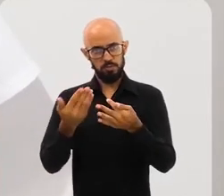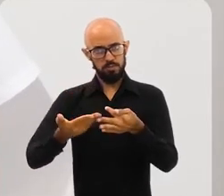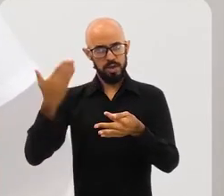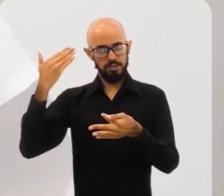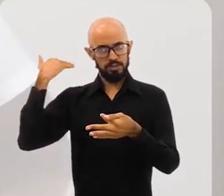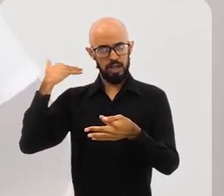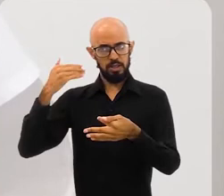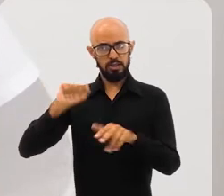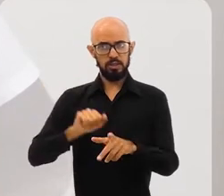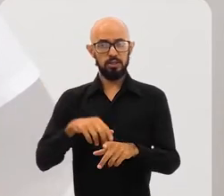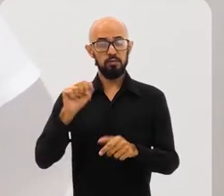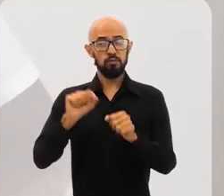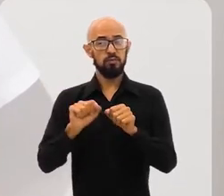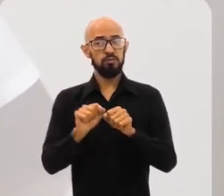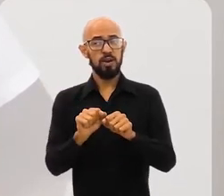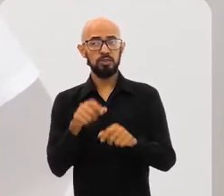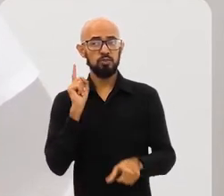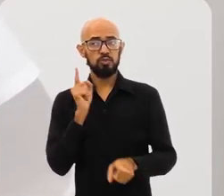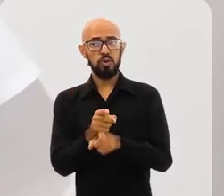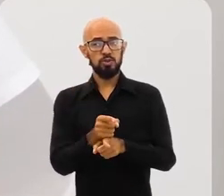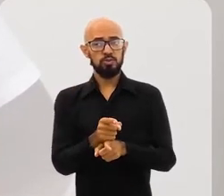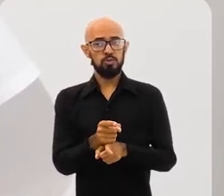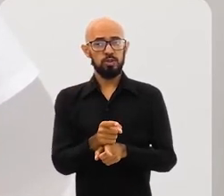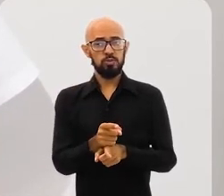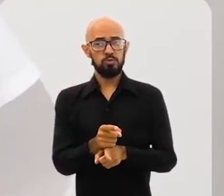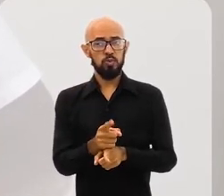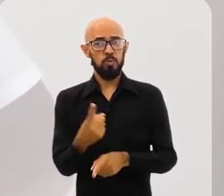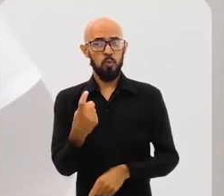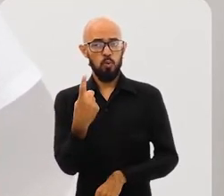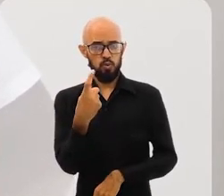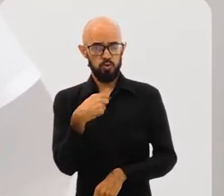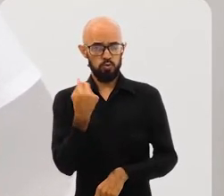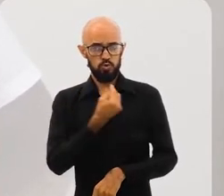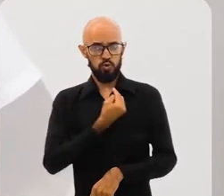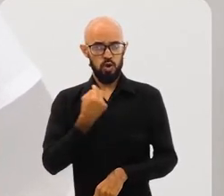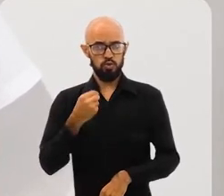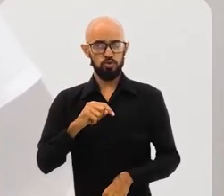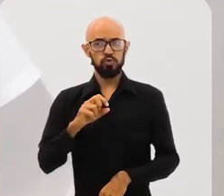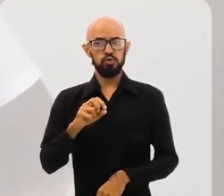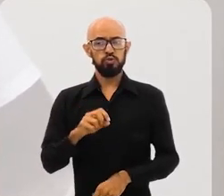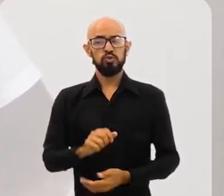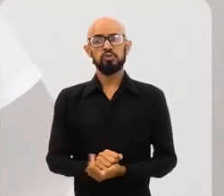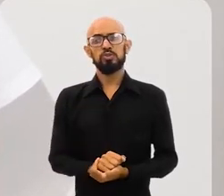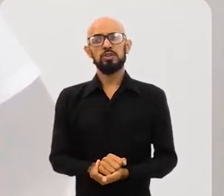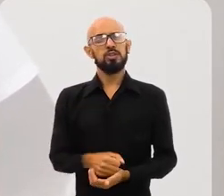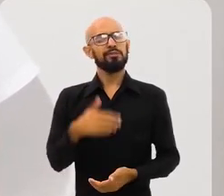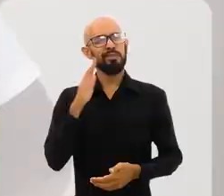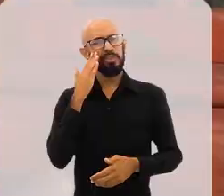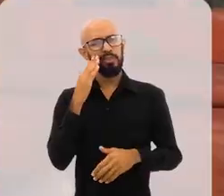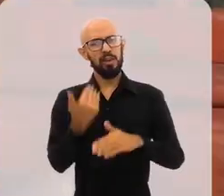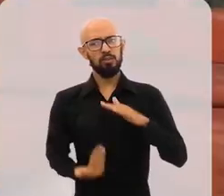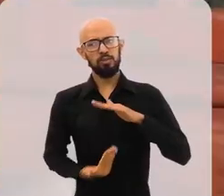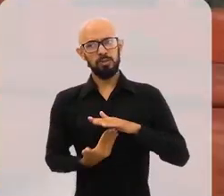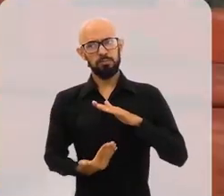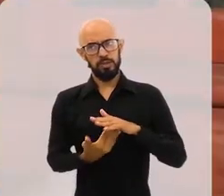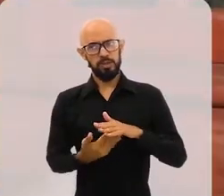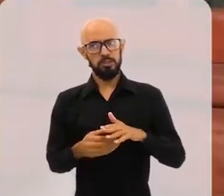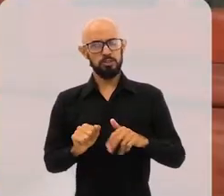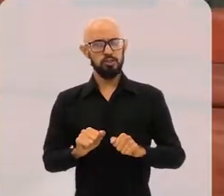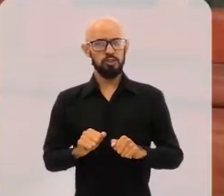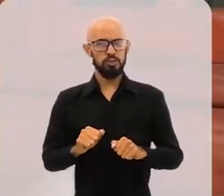nessa terra como ser completamente único como é e assim entender as suas emoções suas limitações suas virtudes